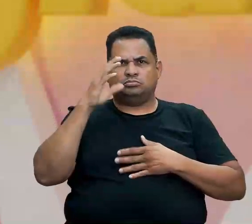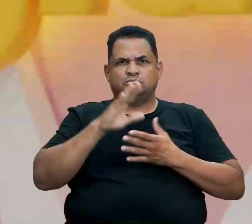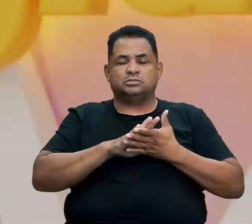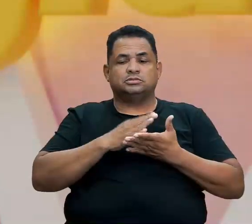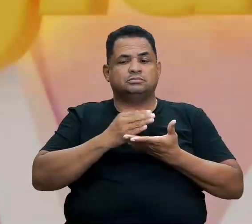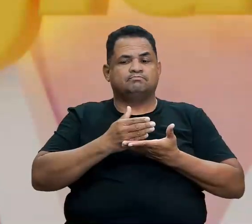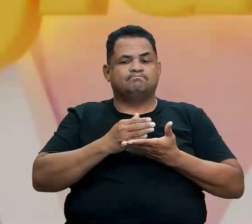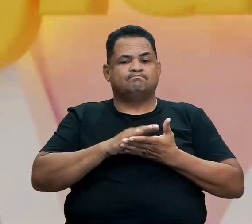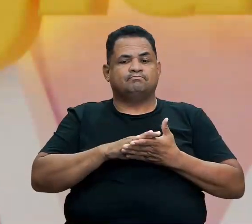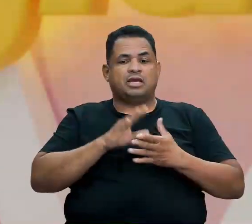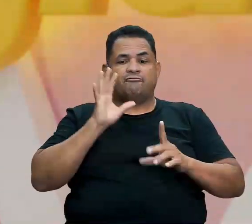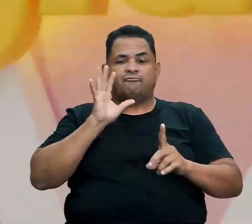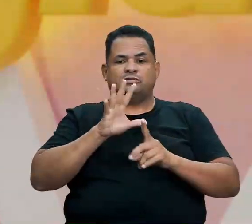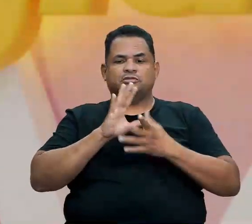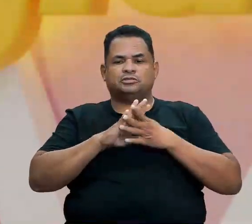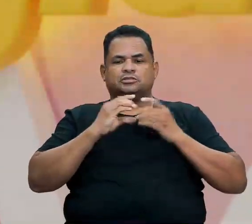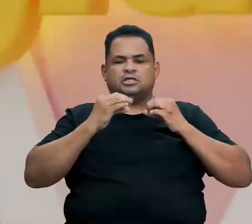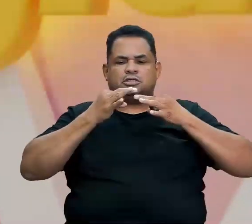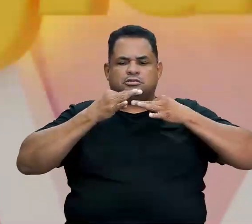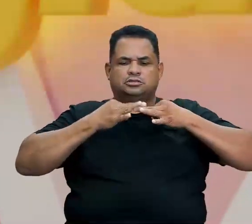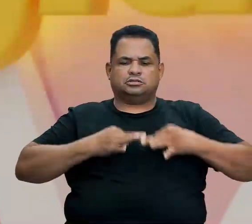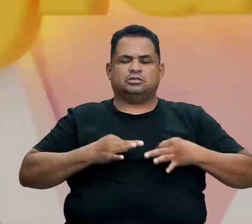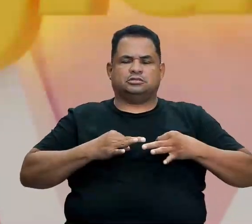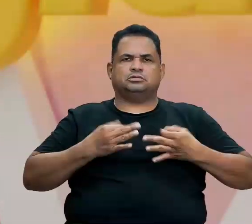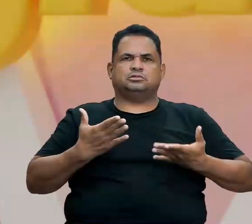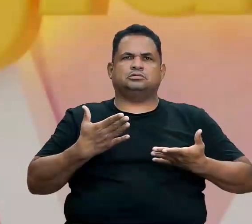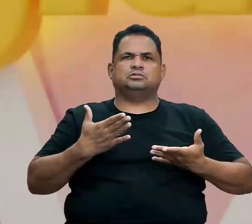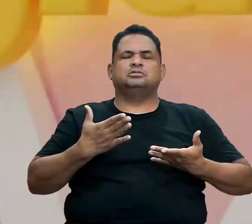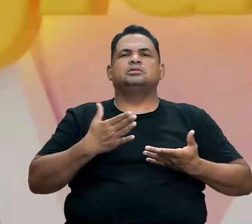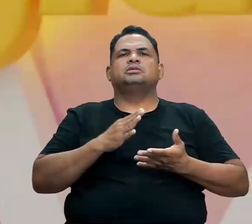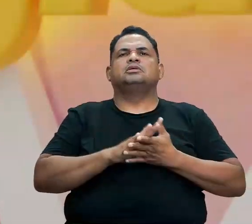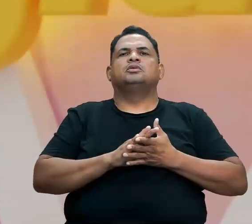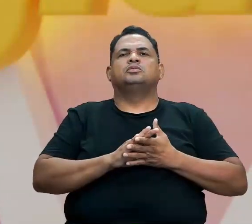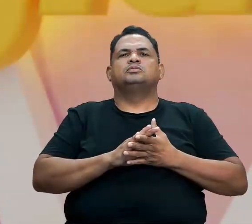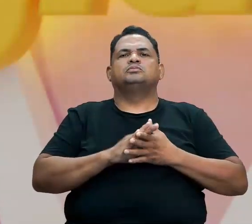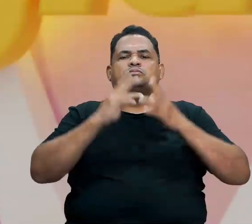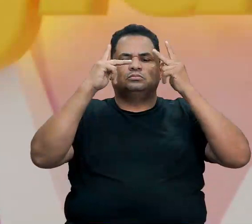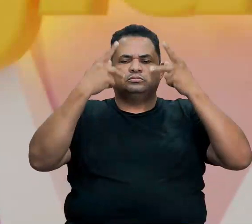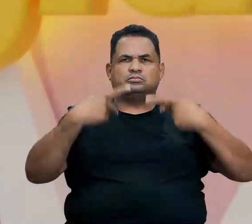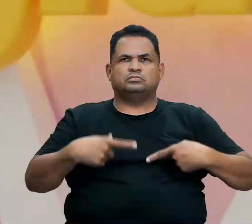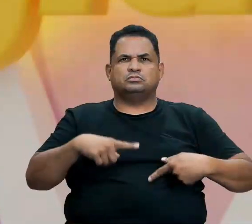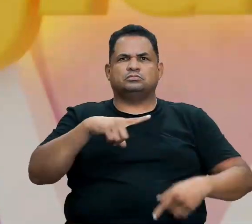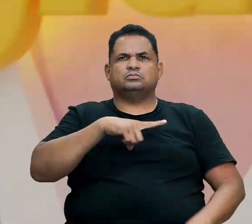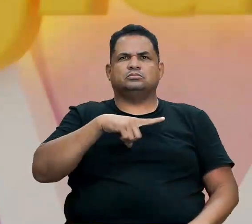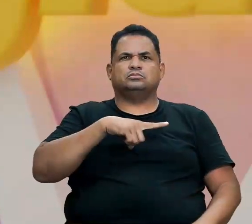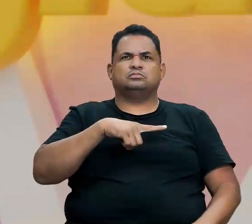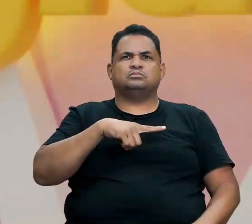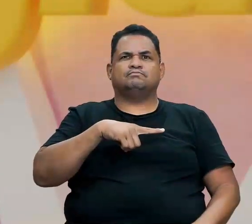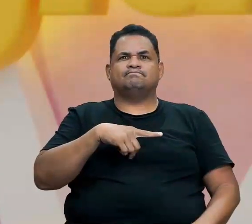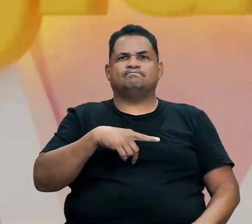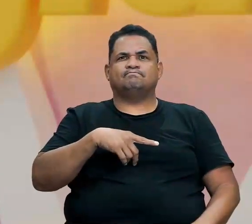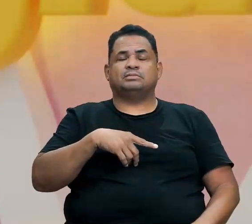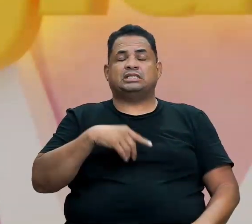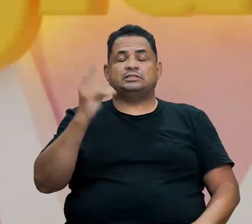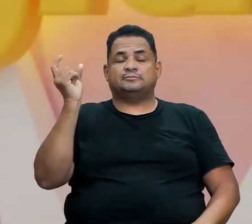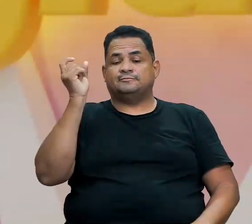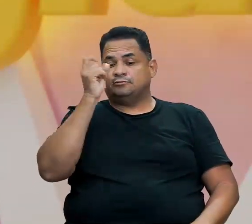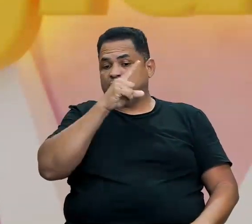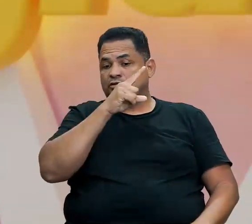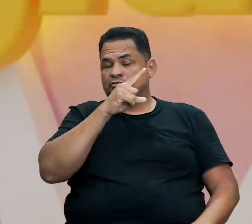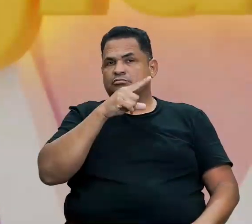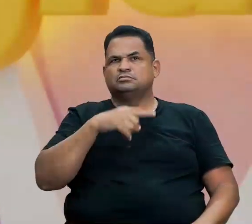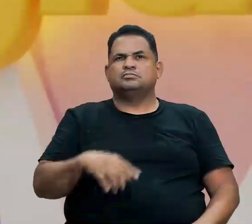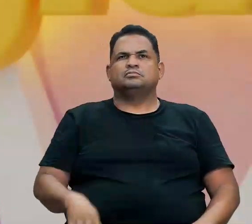humana, né? Isso fere a dignidade humana. Aí a gente fica realmente numa situação difícil, né?